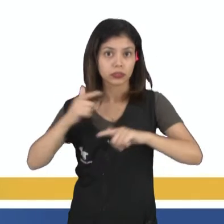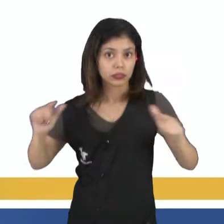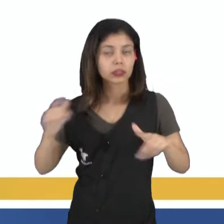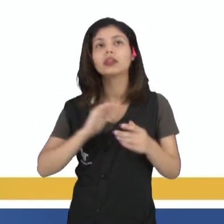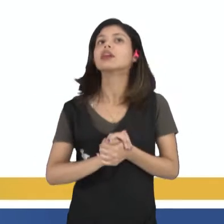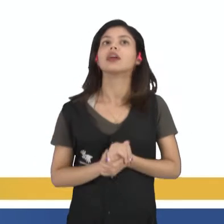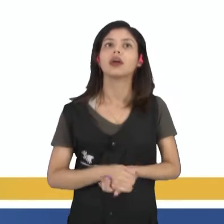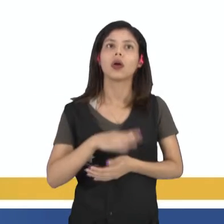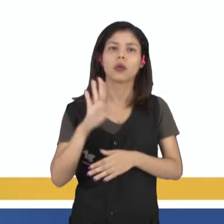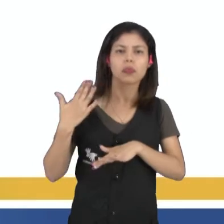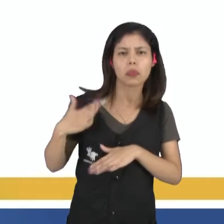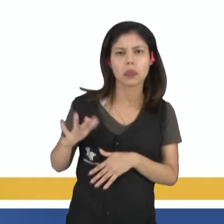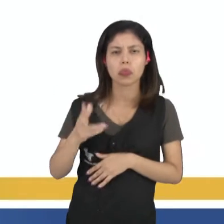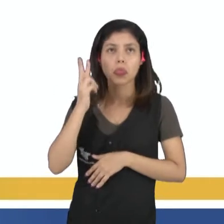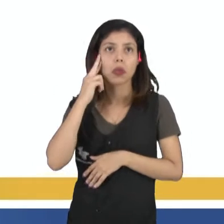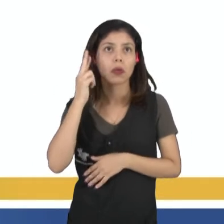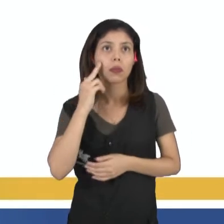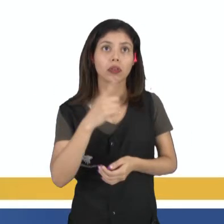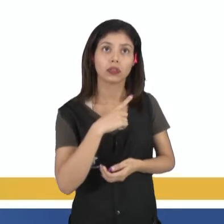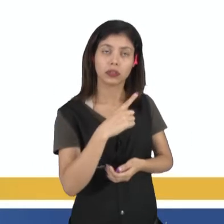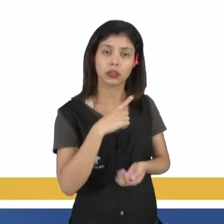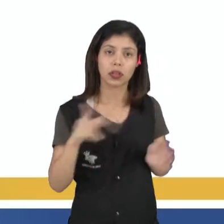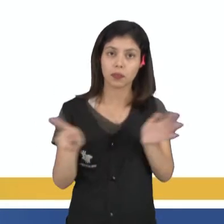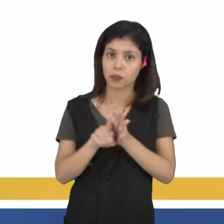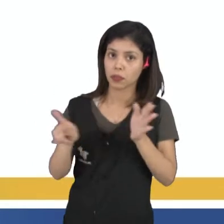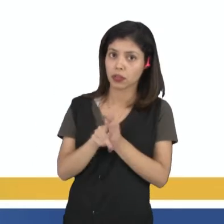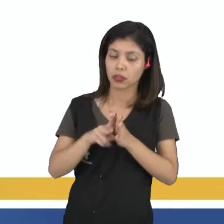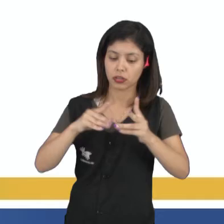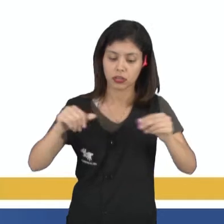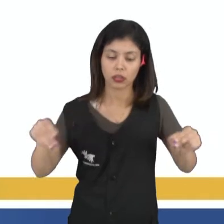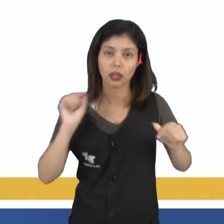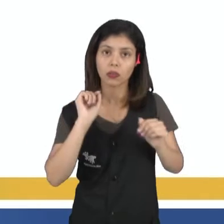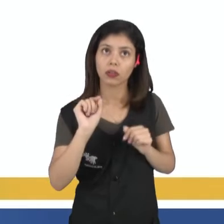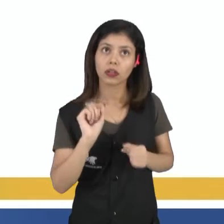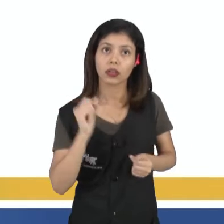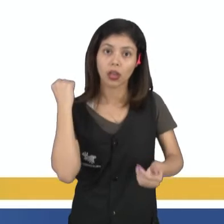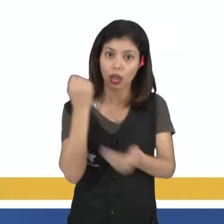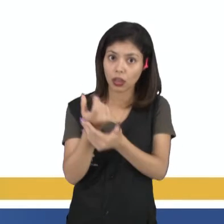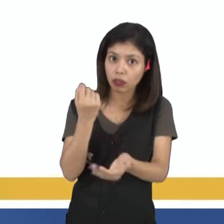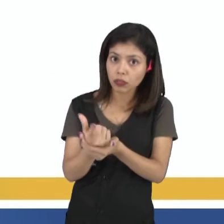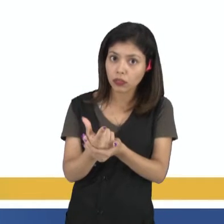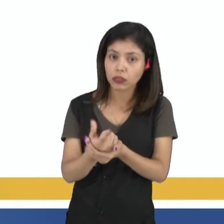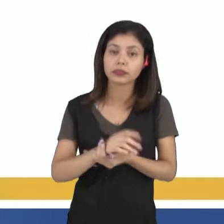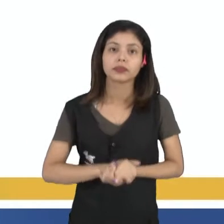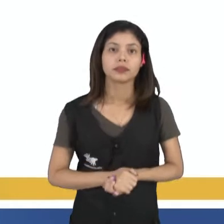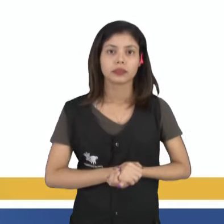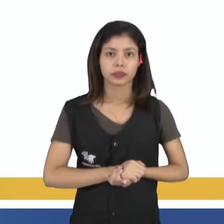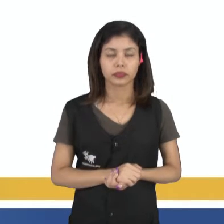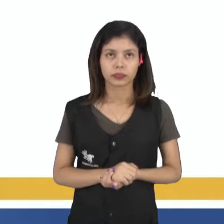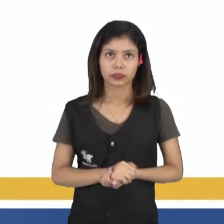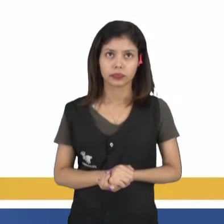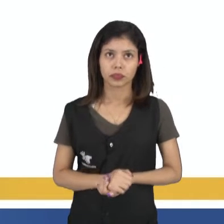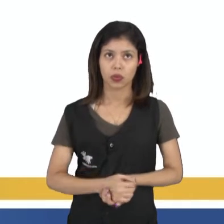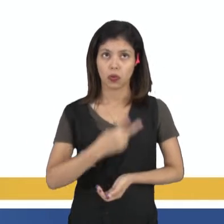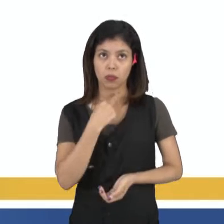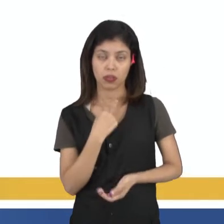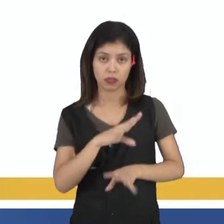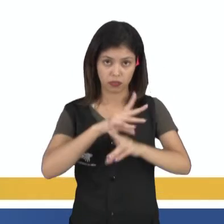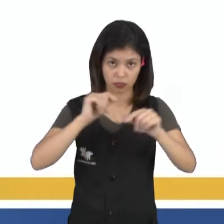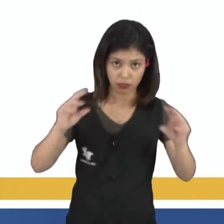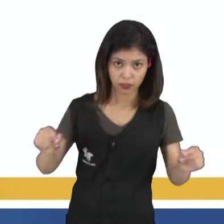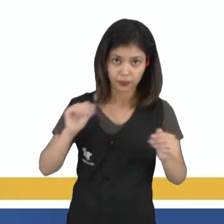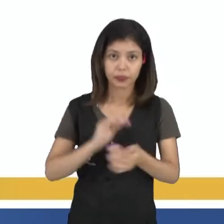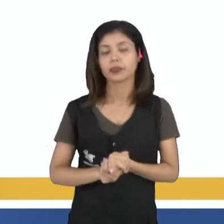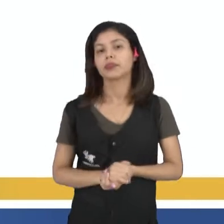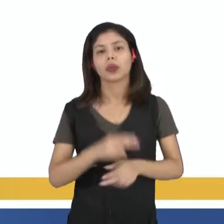extenso o meio normal de adquire a propriedade da Terra era a compra e não mais após a ocupação da terra